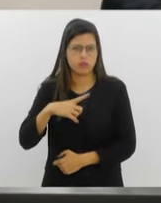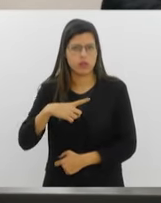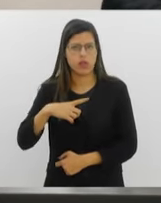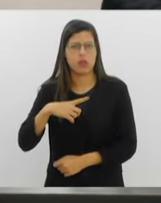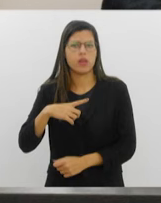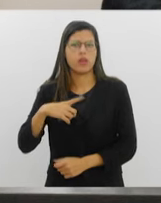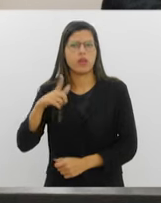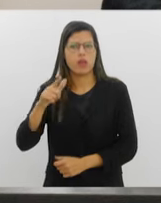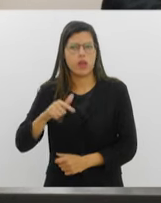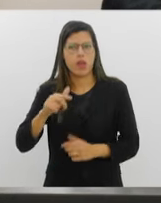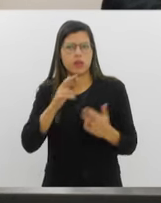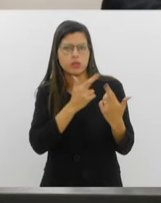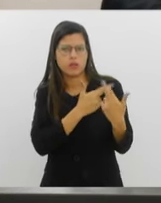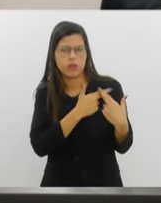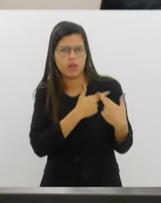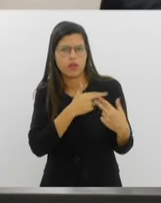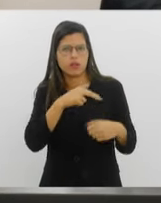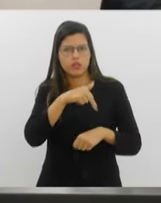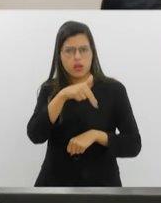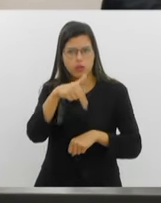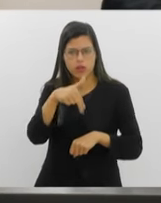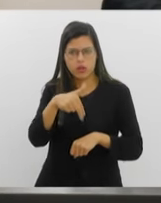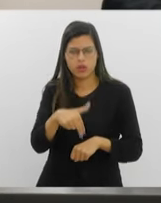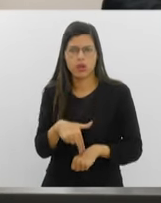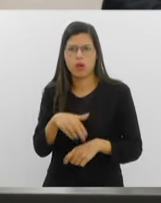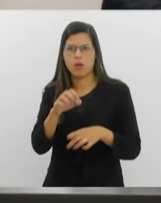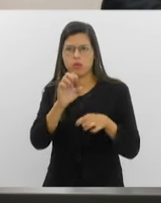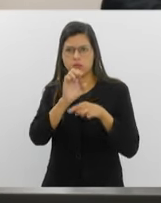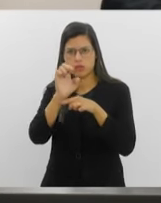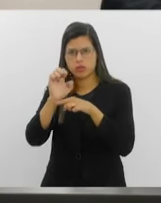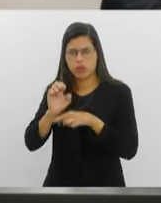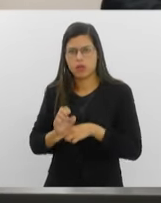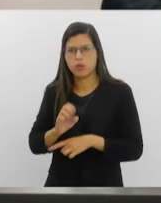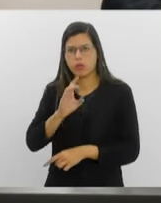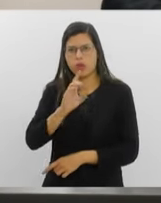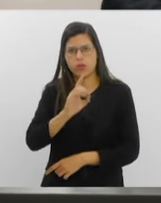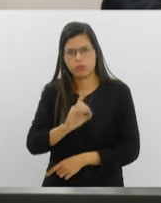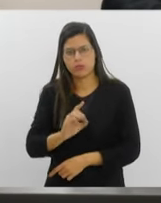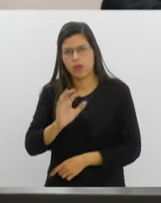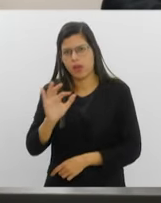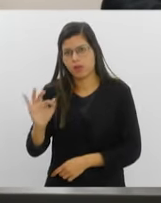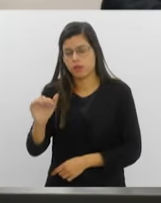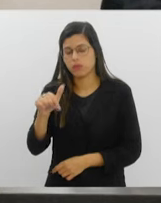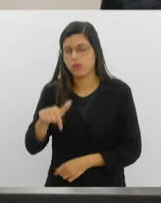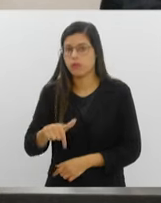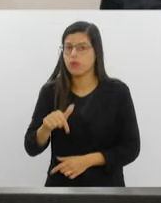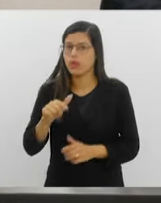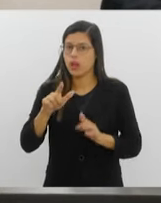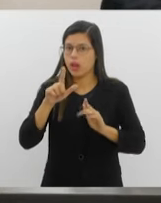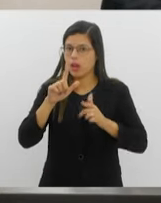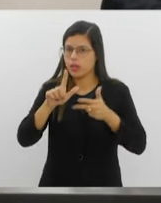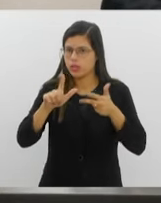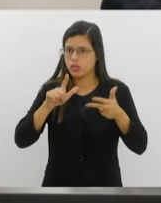Compete à União, aos Estados e ao Distrito Federal legislar concorrentemente